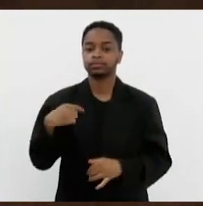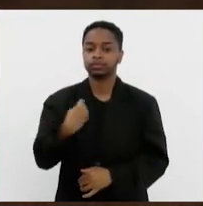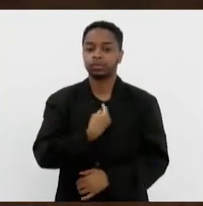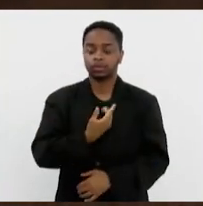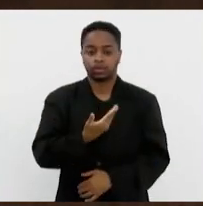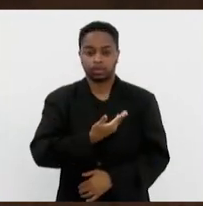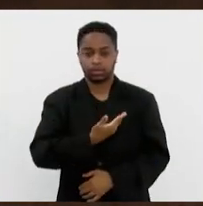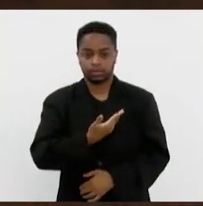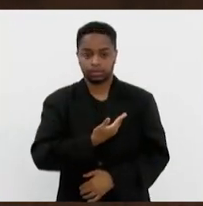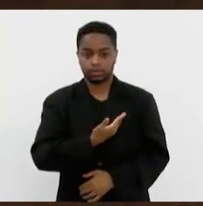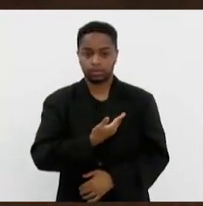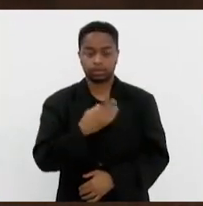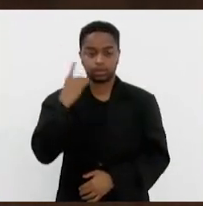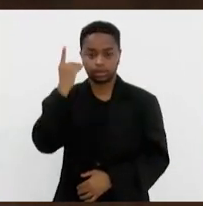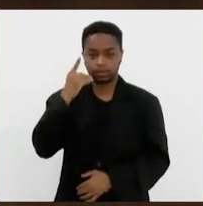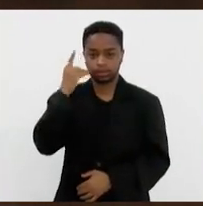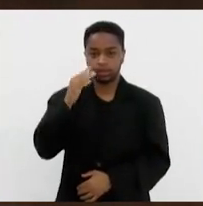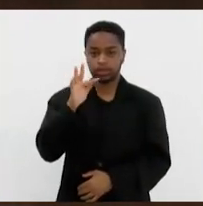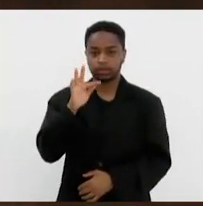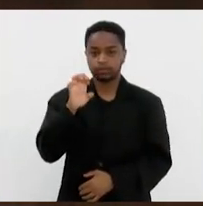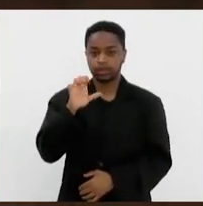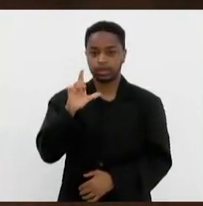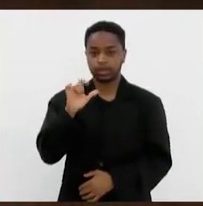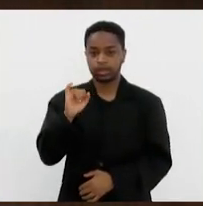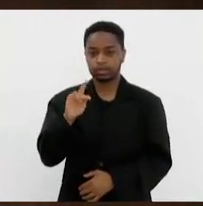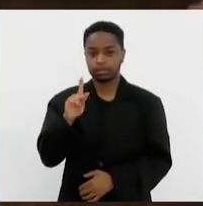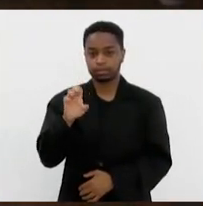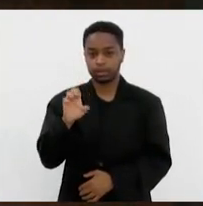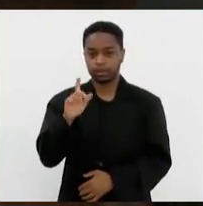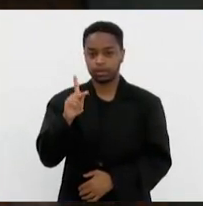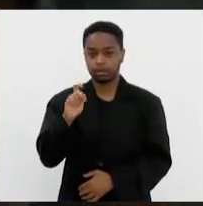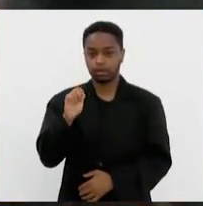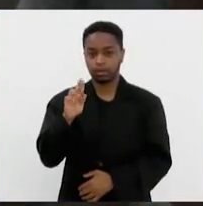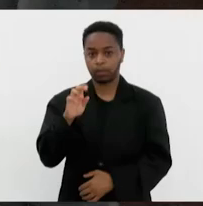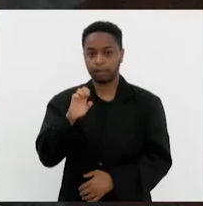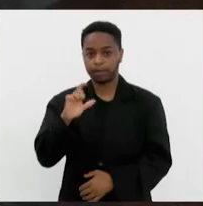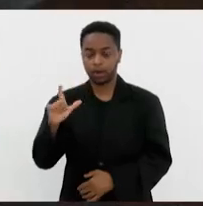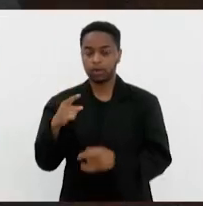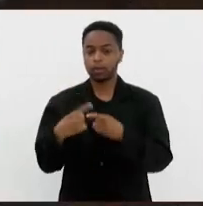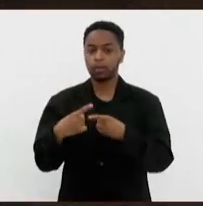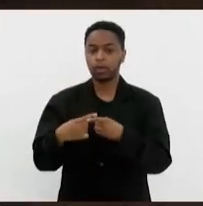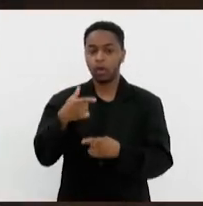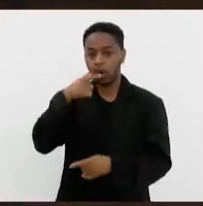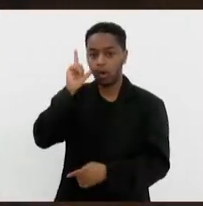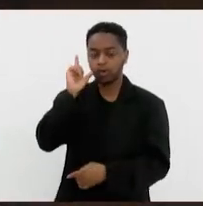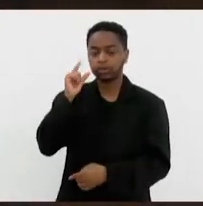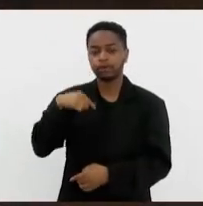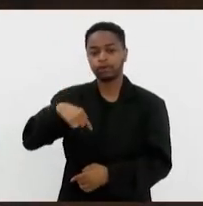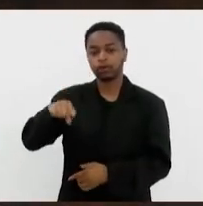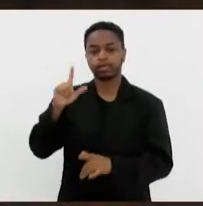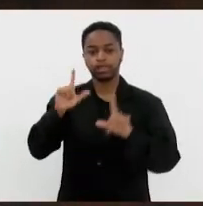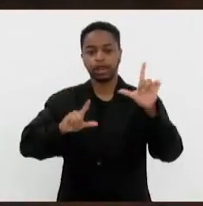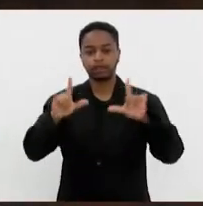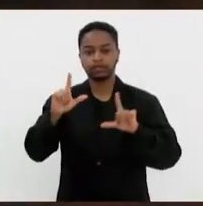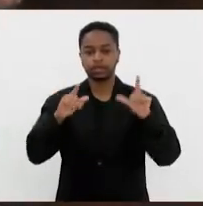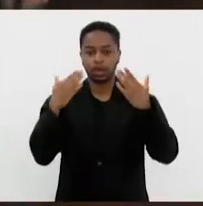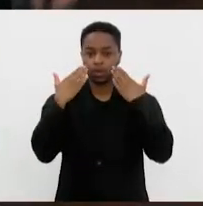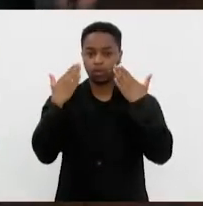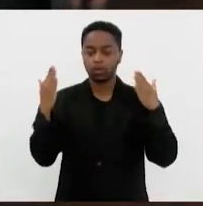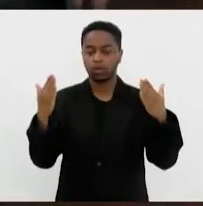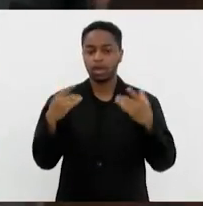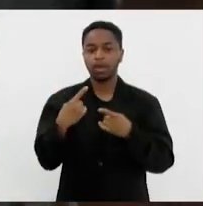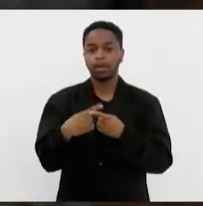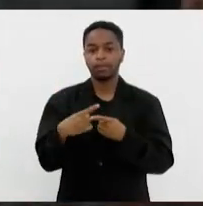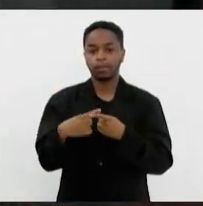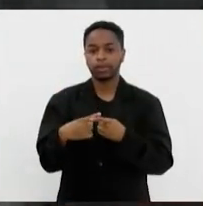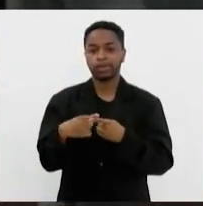colega combatente, deputado Felipe Poubel, que ontem participou de um programa de televisão, no qual ele